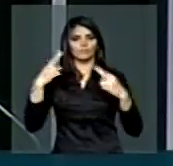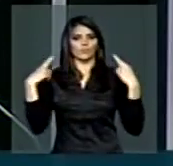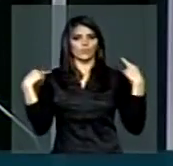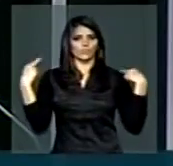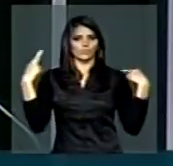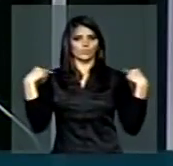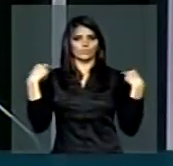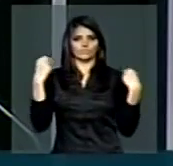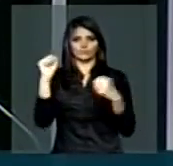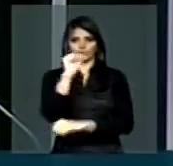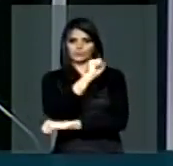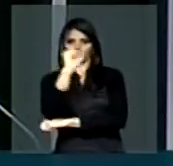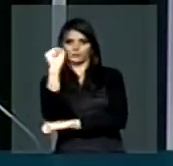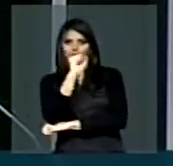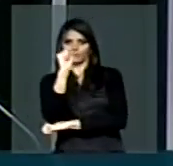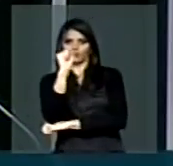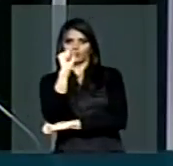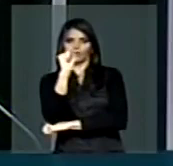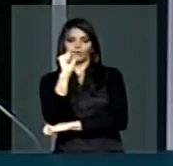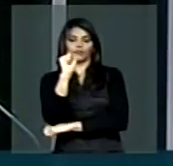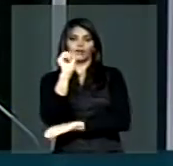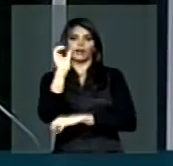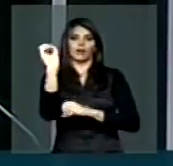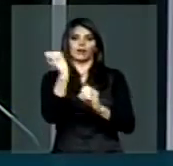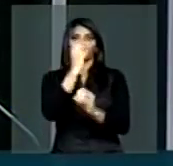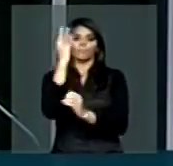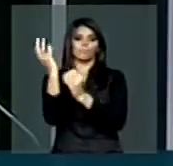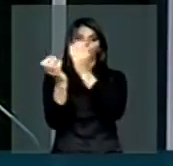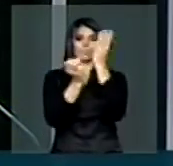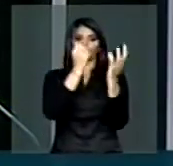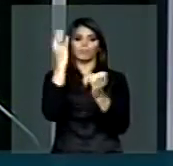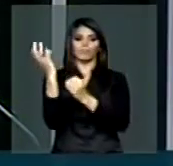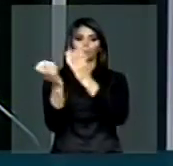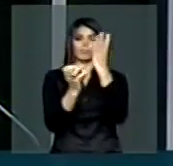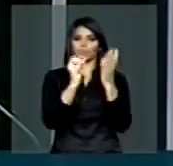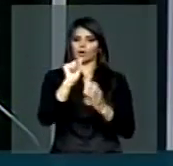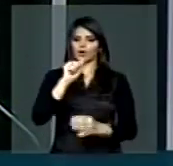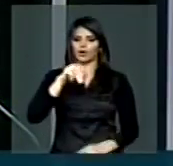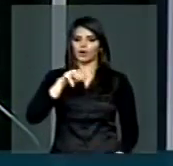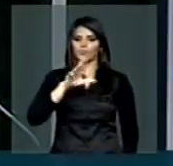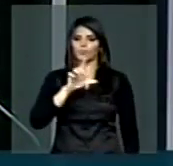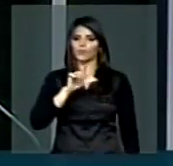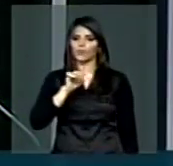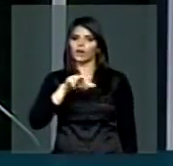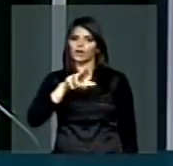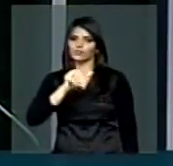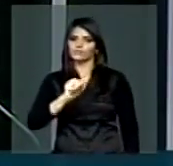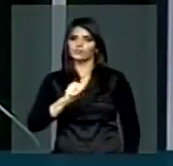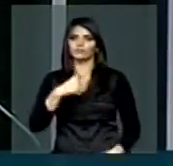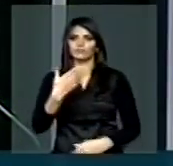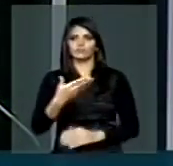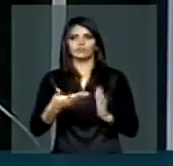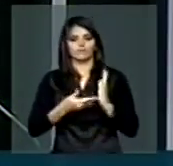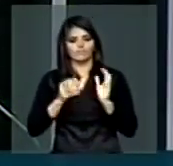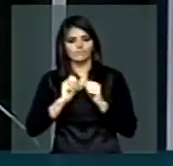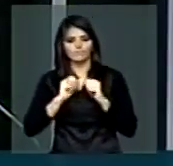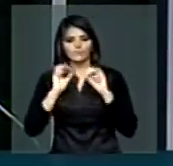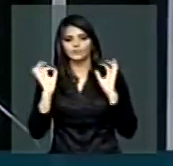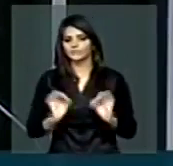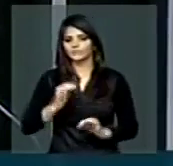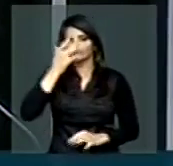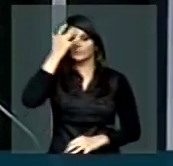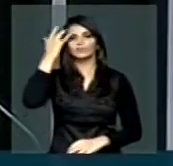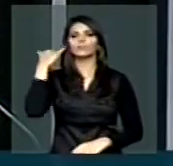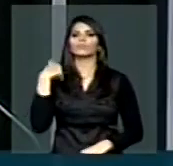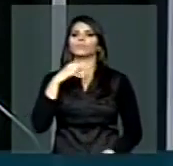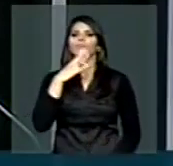motorista de ambulância. E foi exatamente o que a Câmara dos Deputados fez. Conheço bem